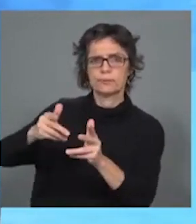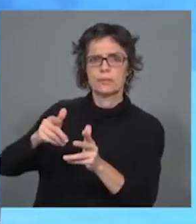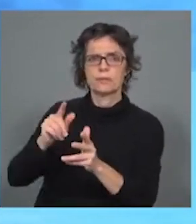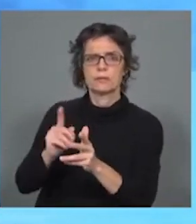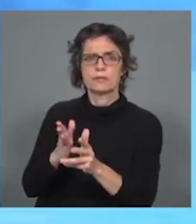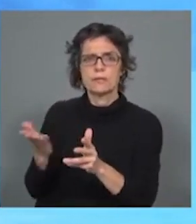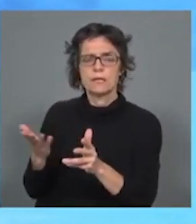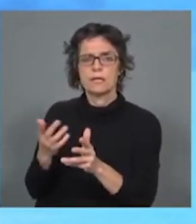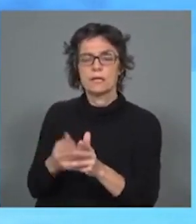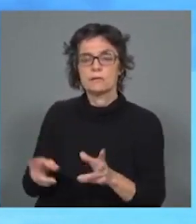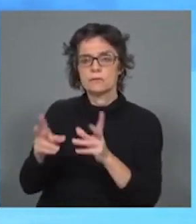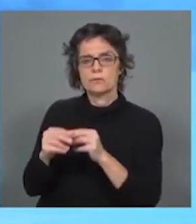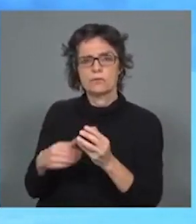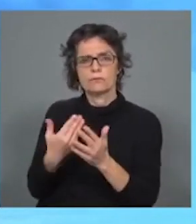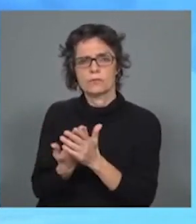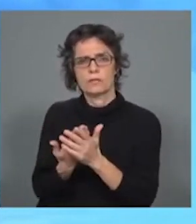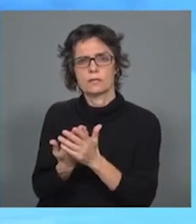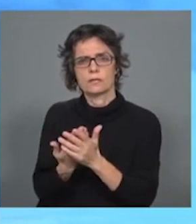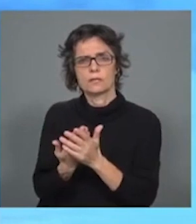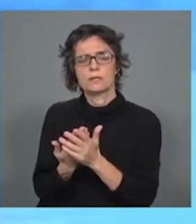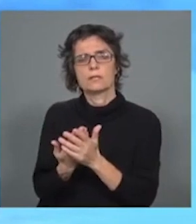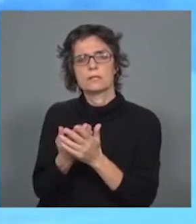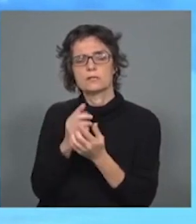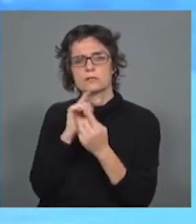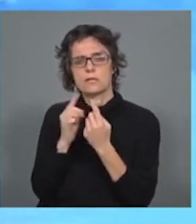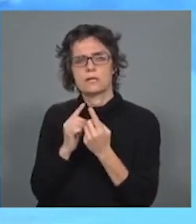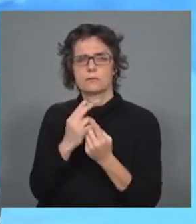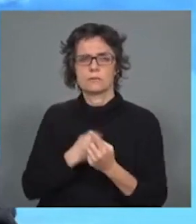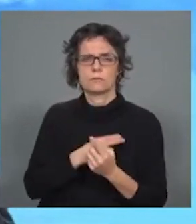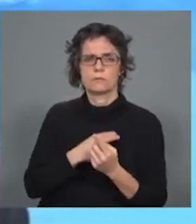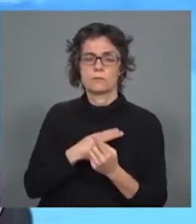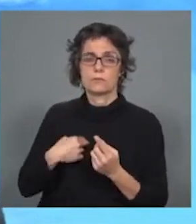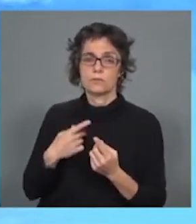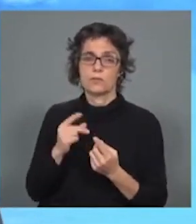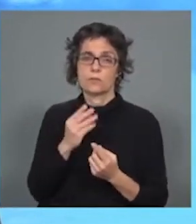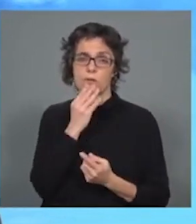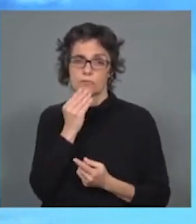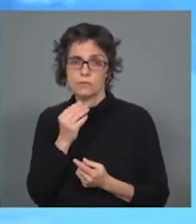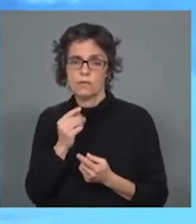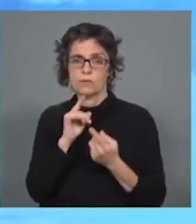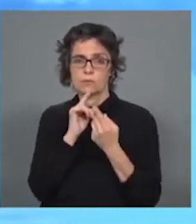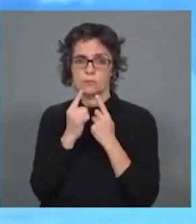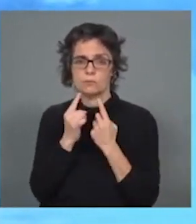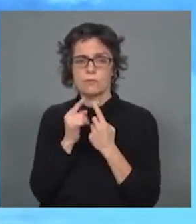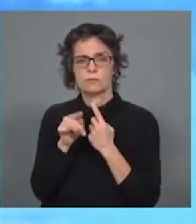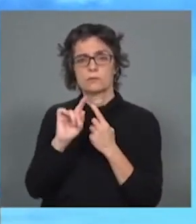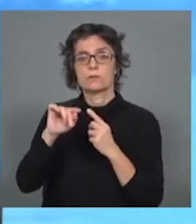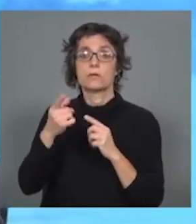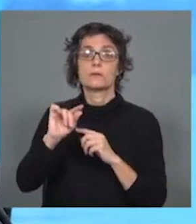totalmente novo e de renovação na relação do diálogo judaico-cristão. A seguir vieram outros